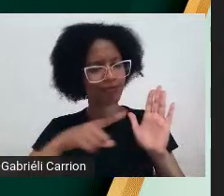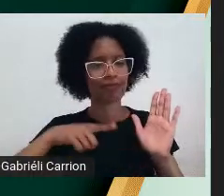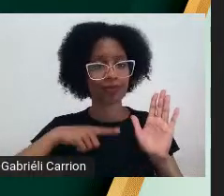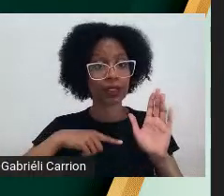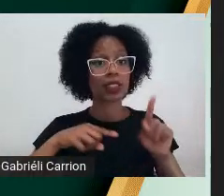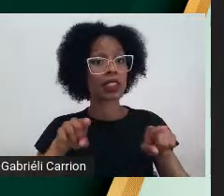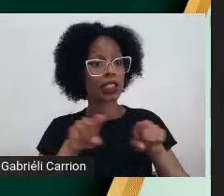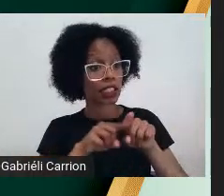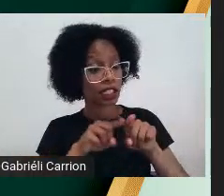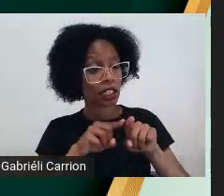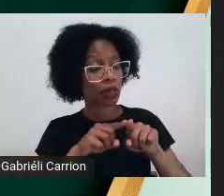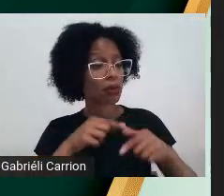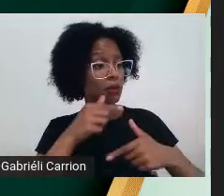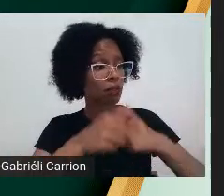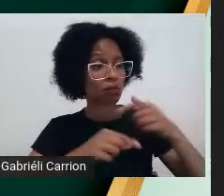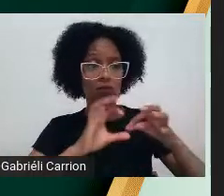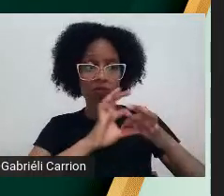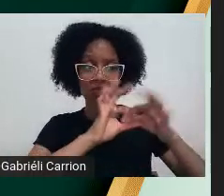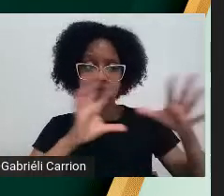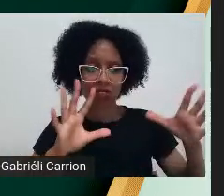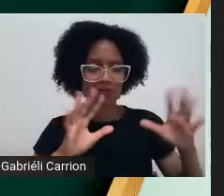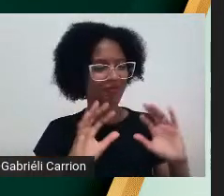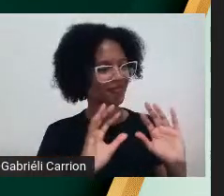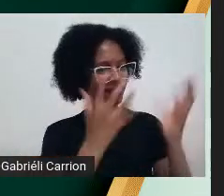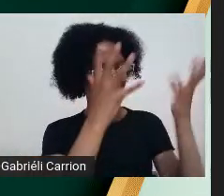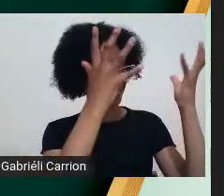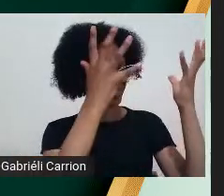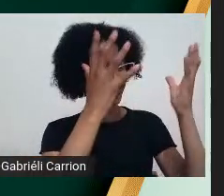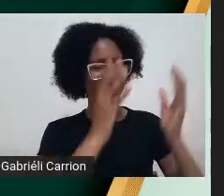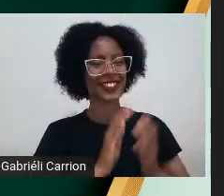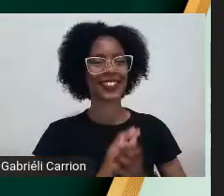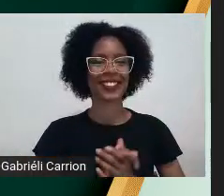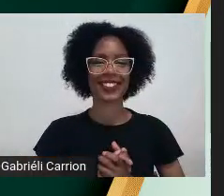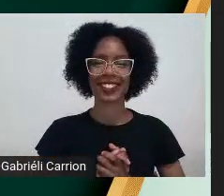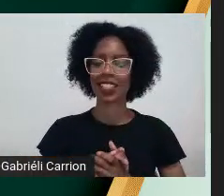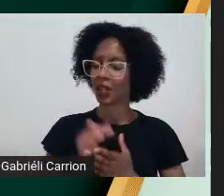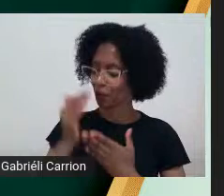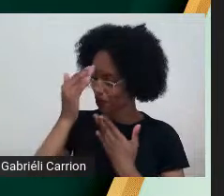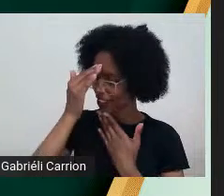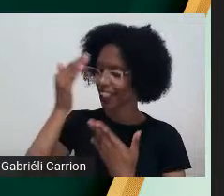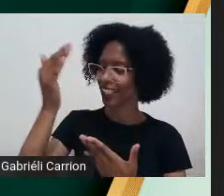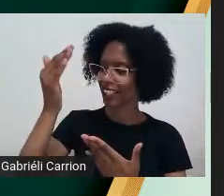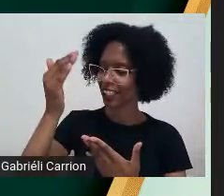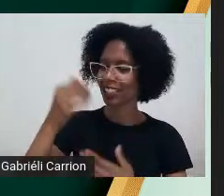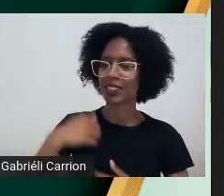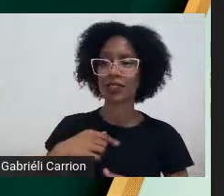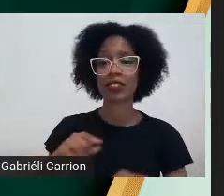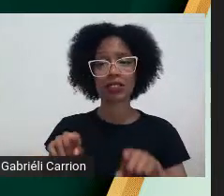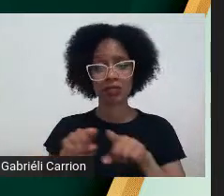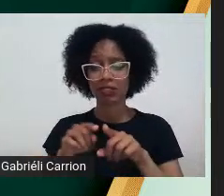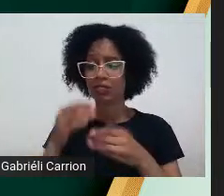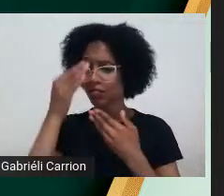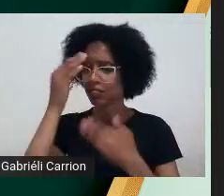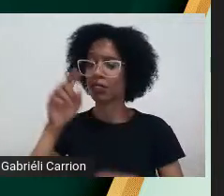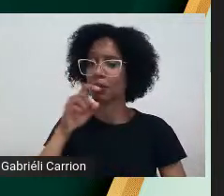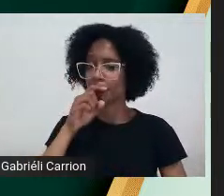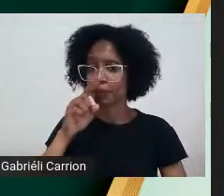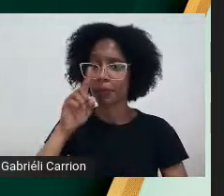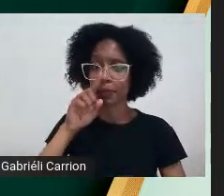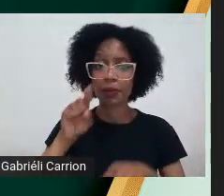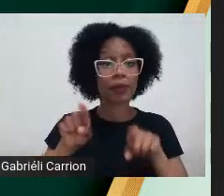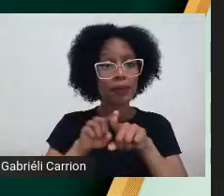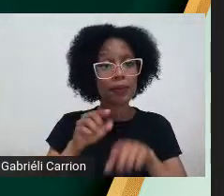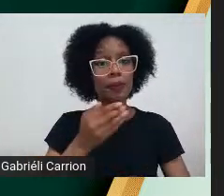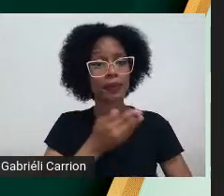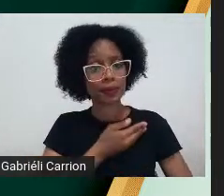para o exercício de sua profissão. Parabéns. Obrigada. Agradeço também aos meus familiares e amigos, aos